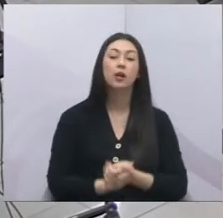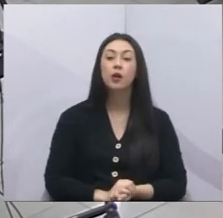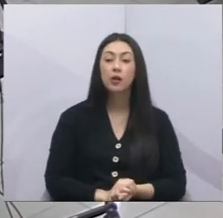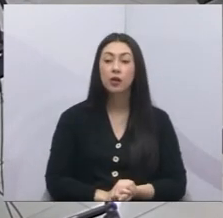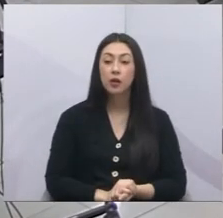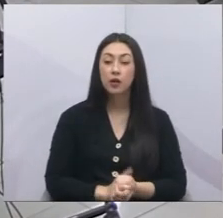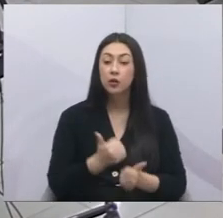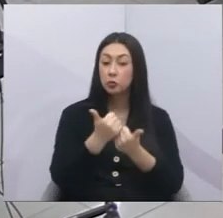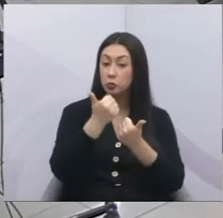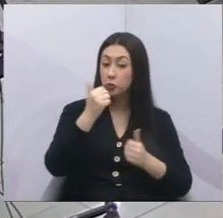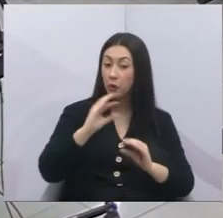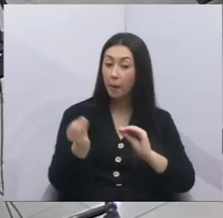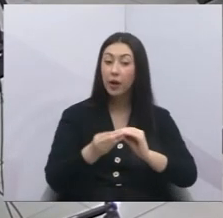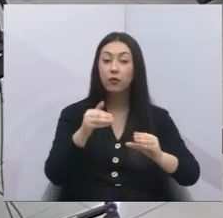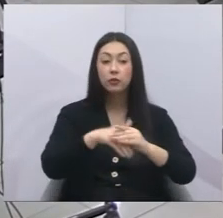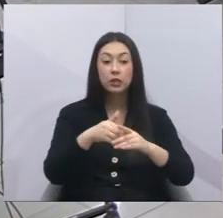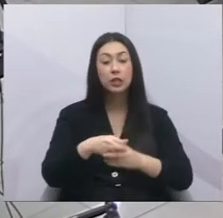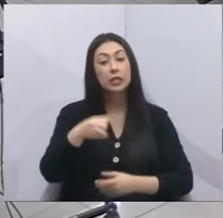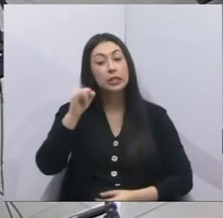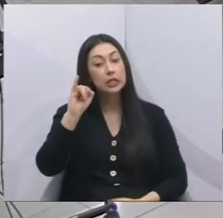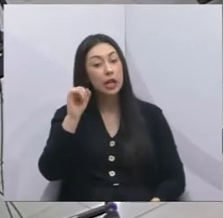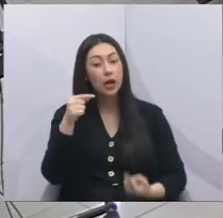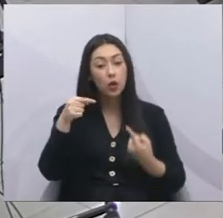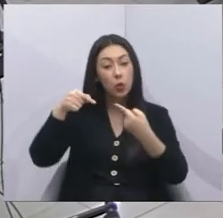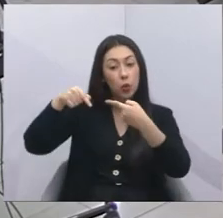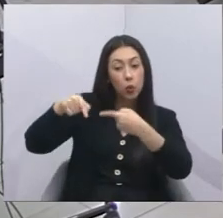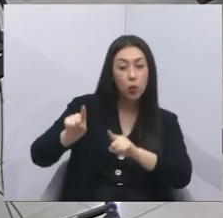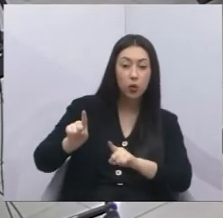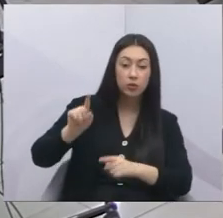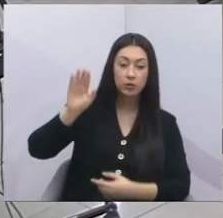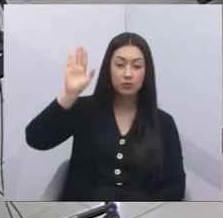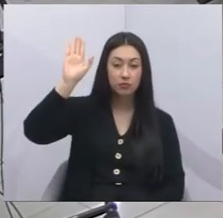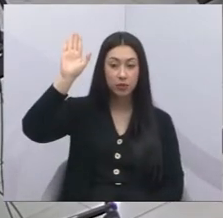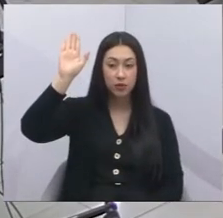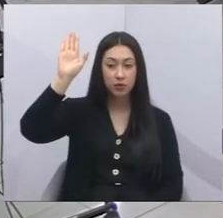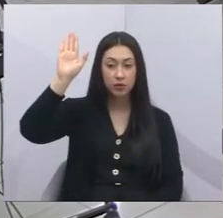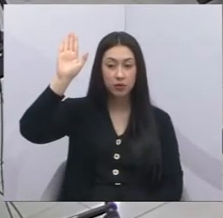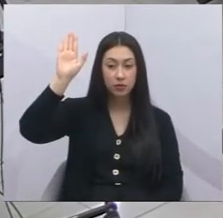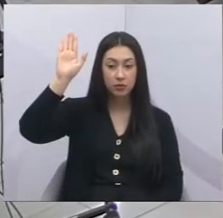Subemenda. Está em votação. Os que forem contrário, por favor, se manifestem, levantando os braços.